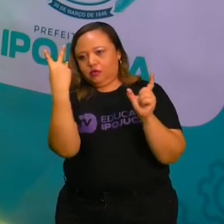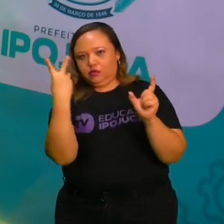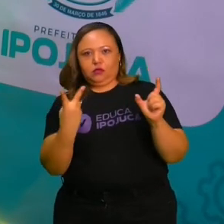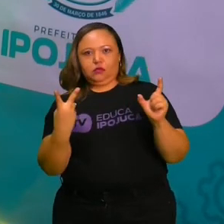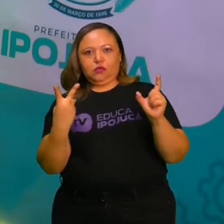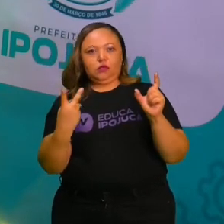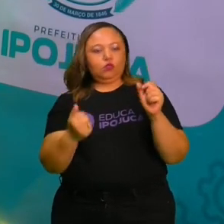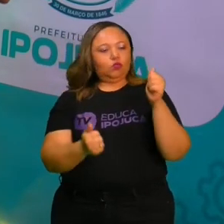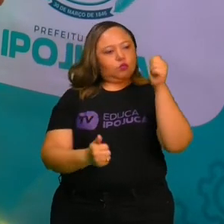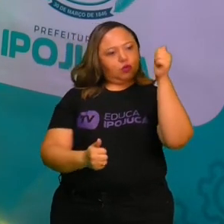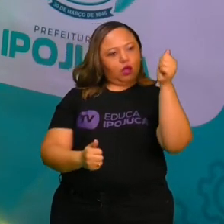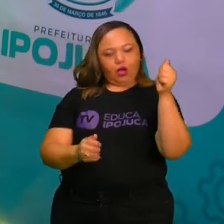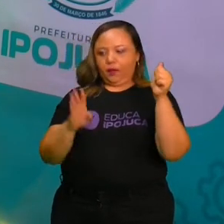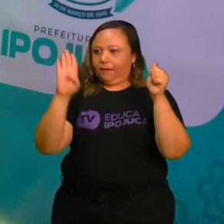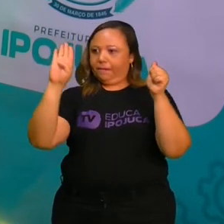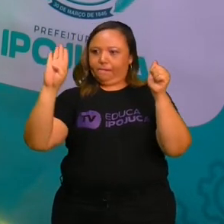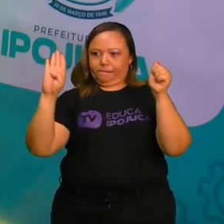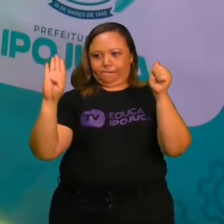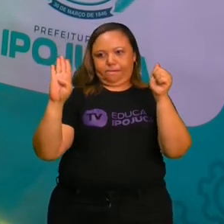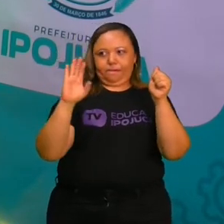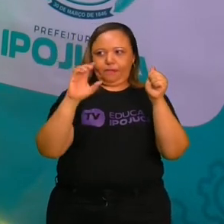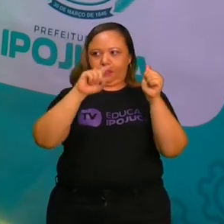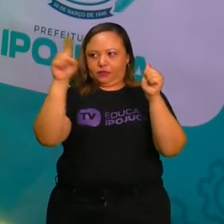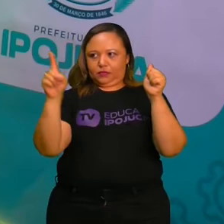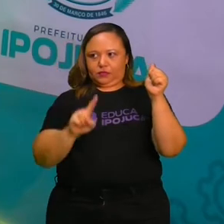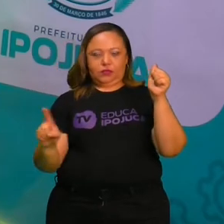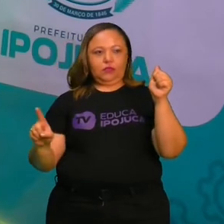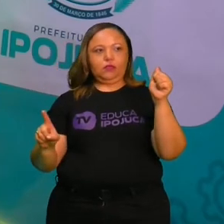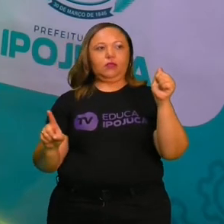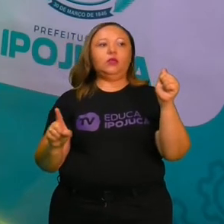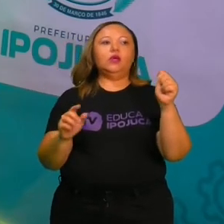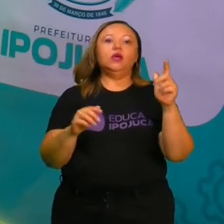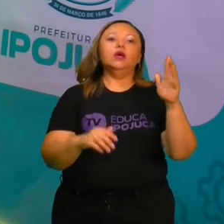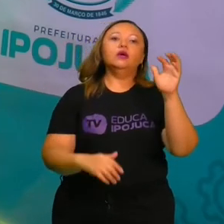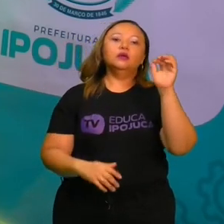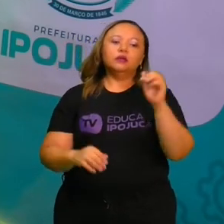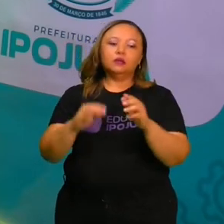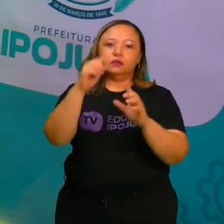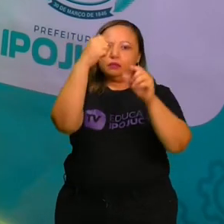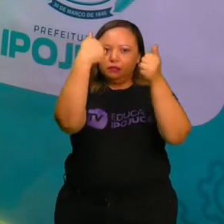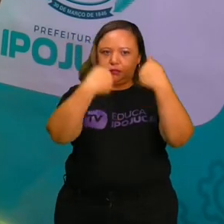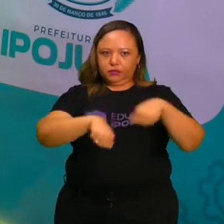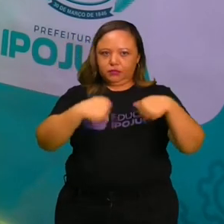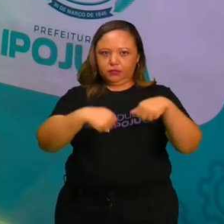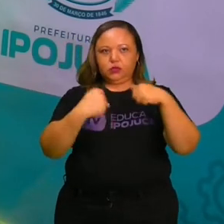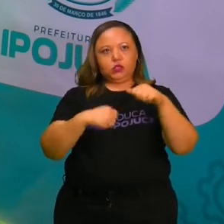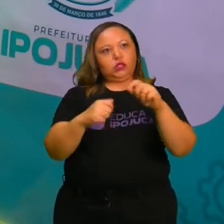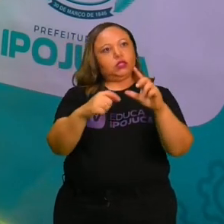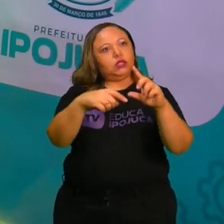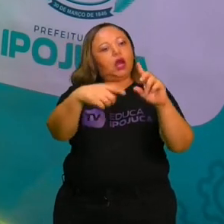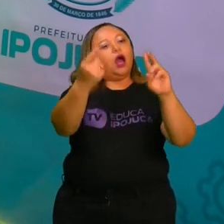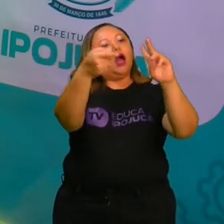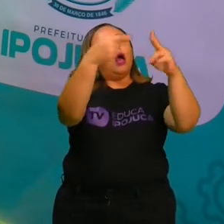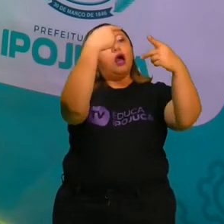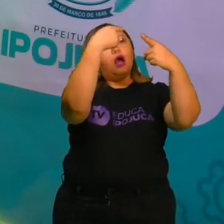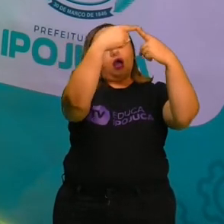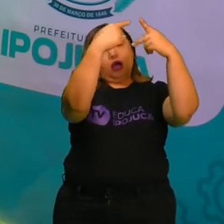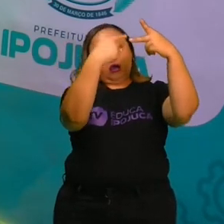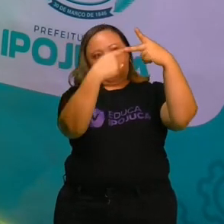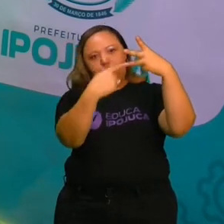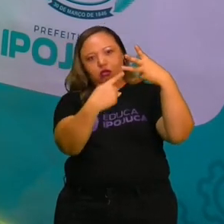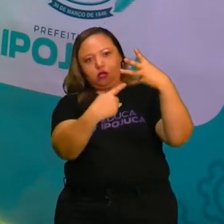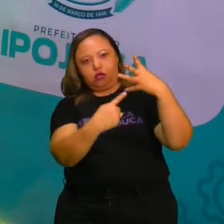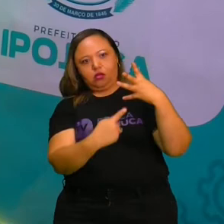uma começa com a letra A e a outra começa com a letra Z, então, para fazer a ordem alfabética conforme o nosso alfabeto, você vai escrever a